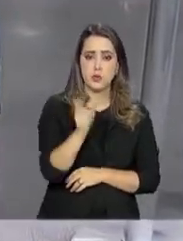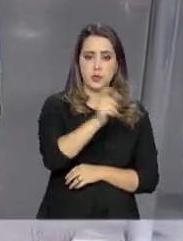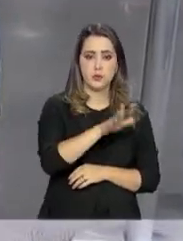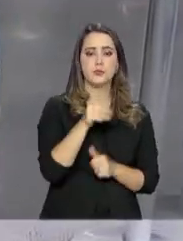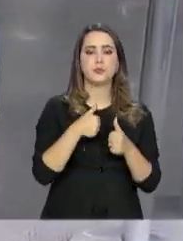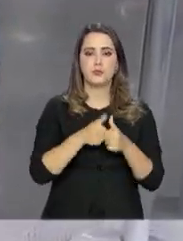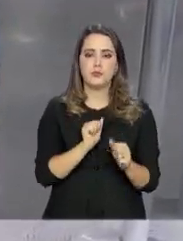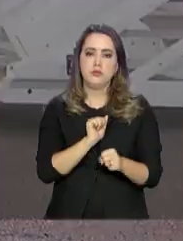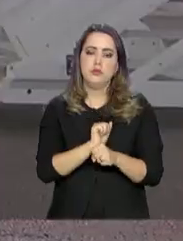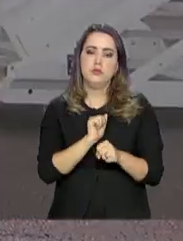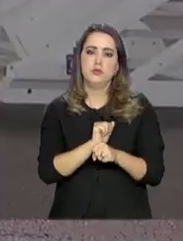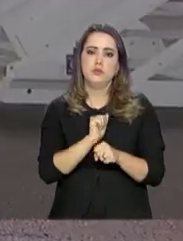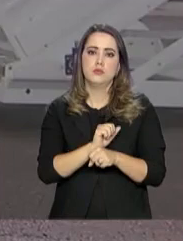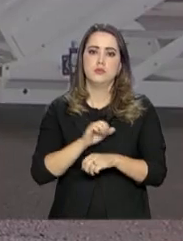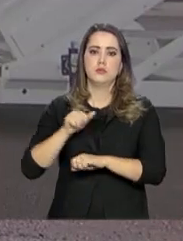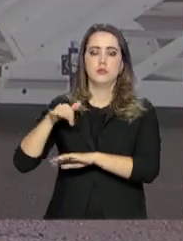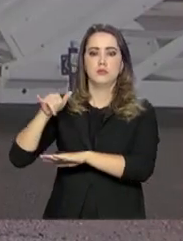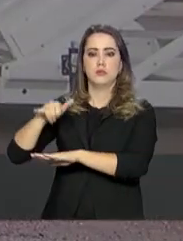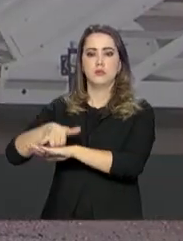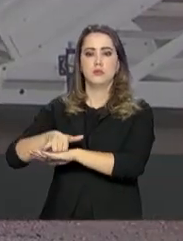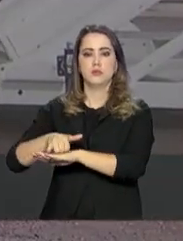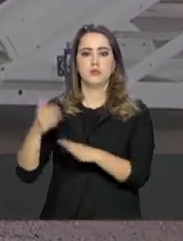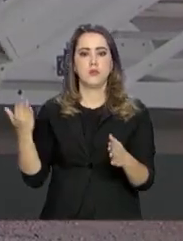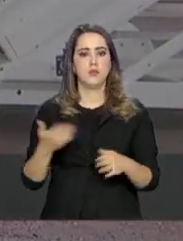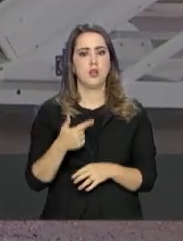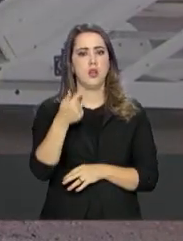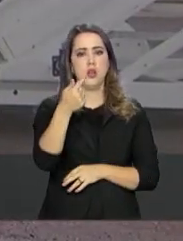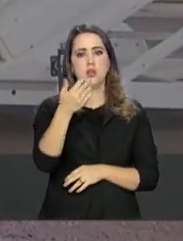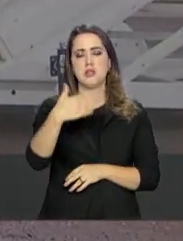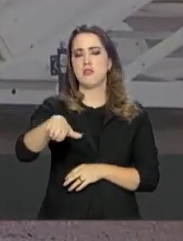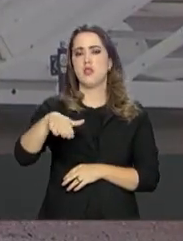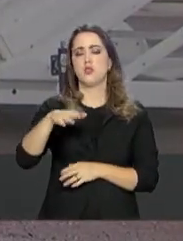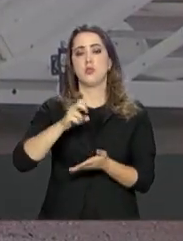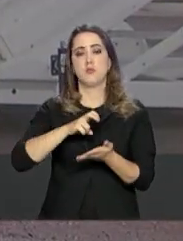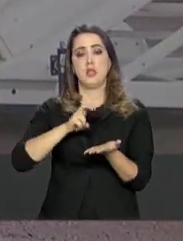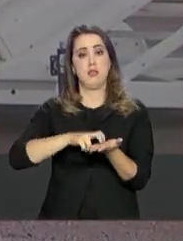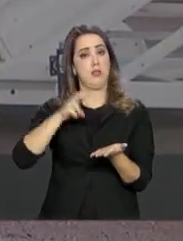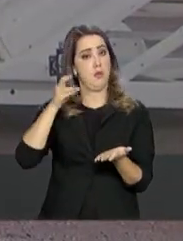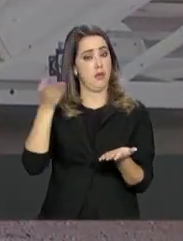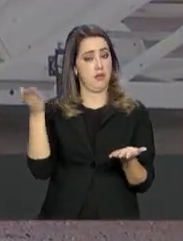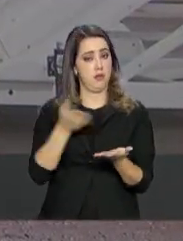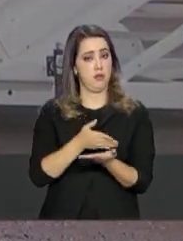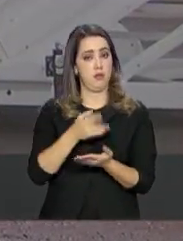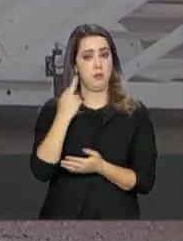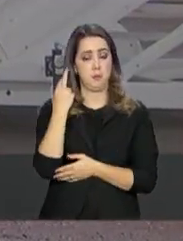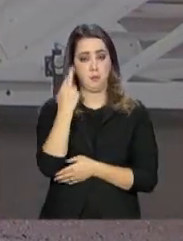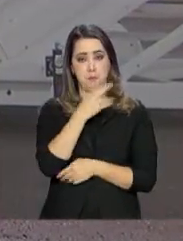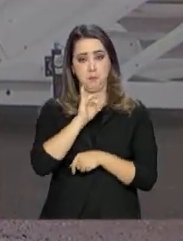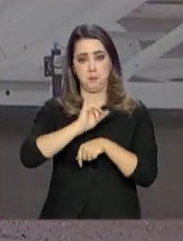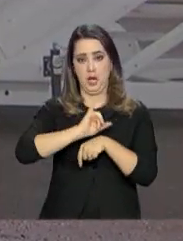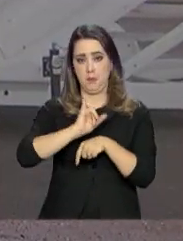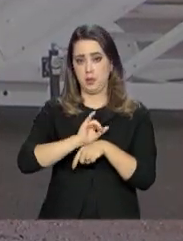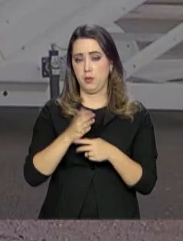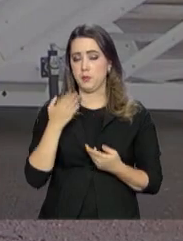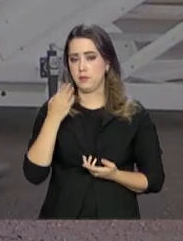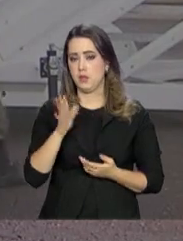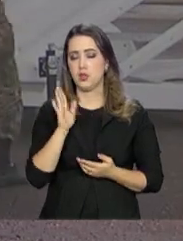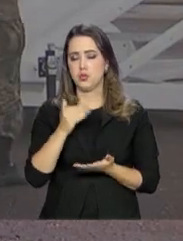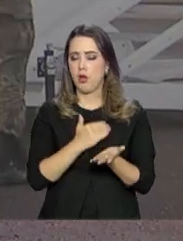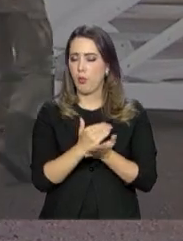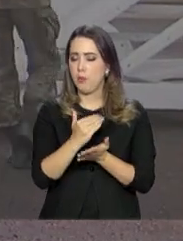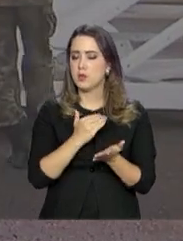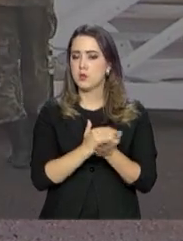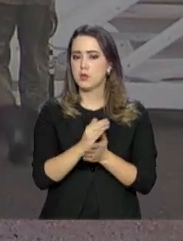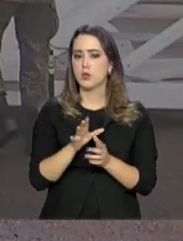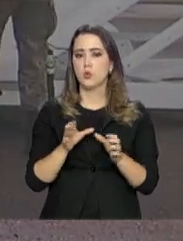no aeroporto. Agora são 7:30 da manhã aqui em Boa Vista, capital de Roraima, e já começou o